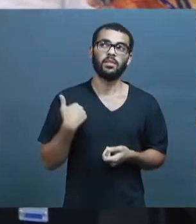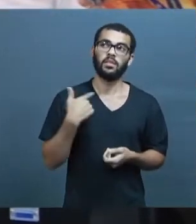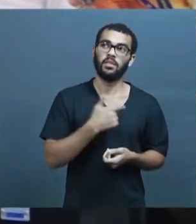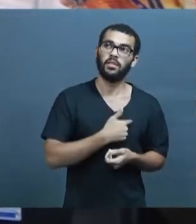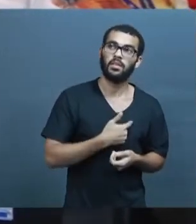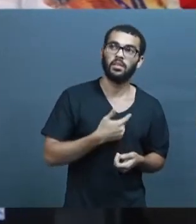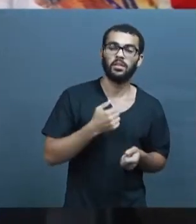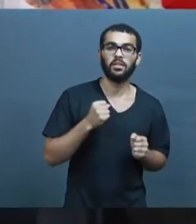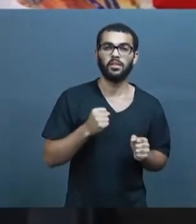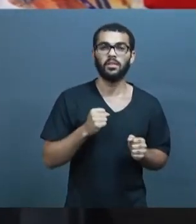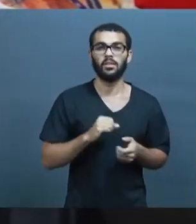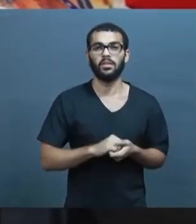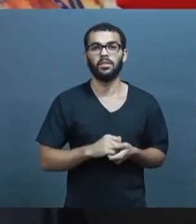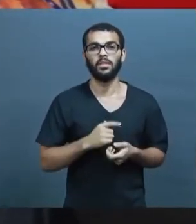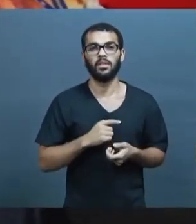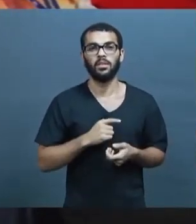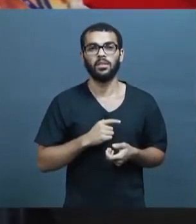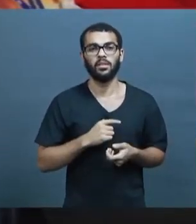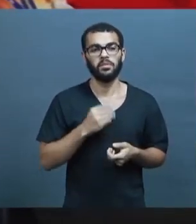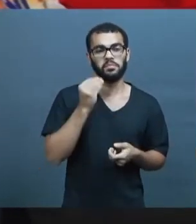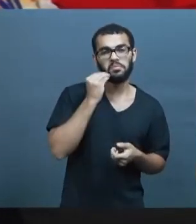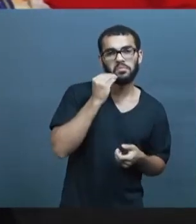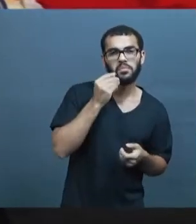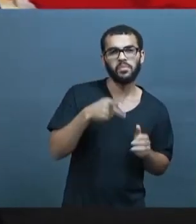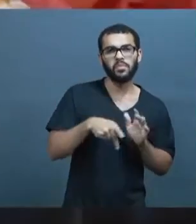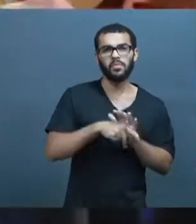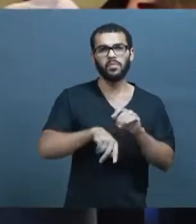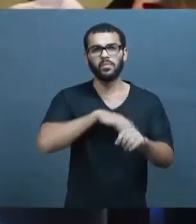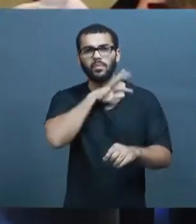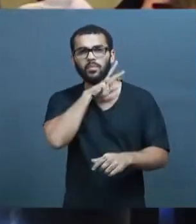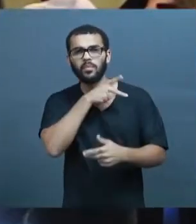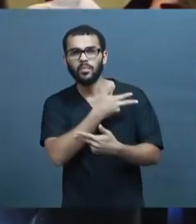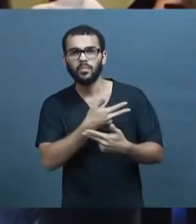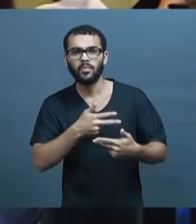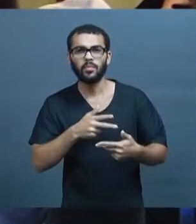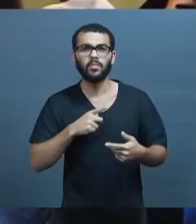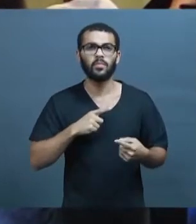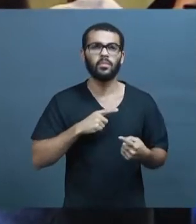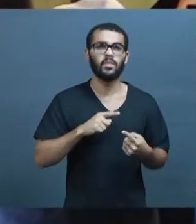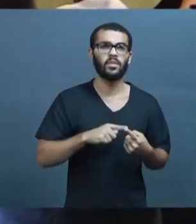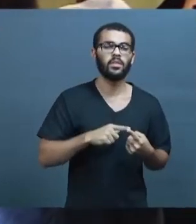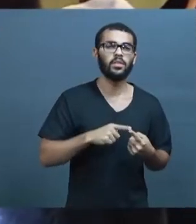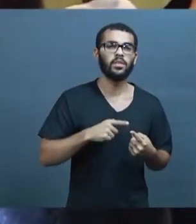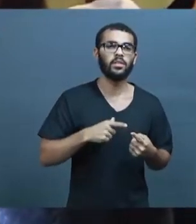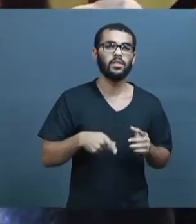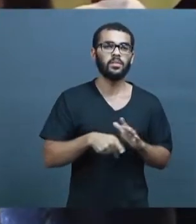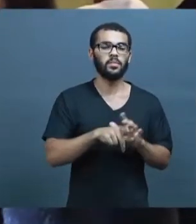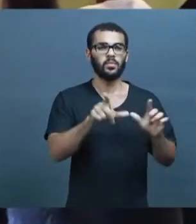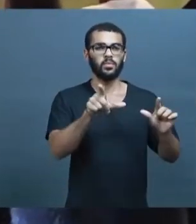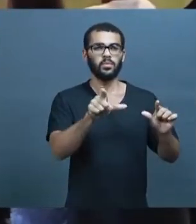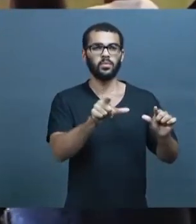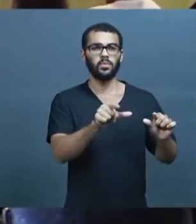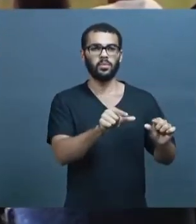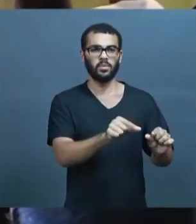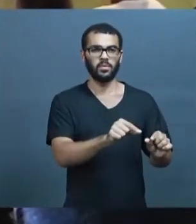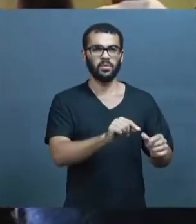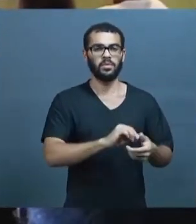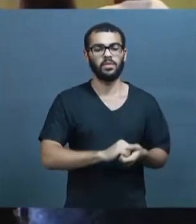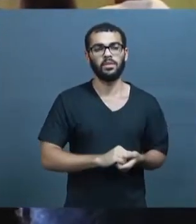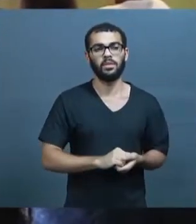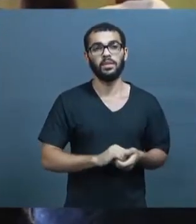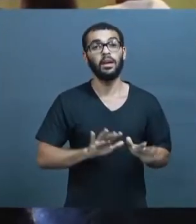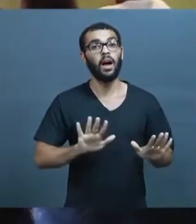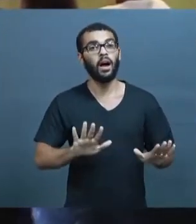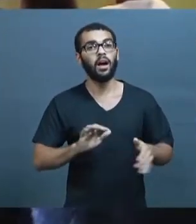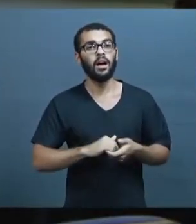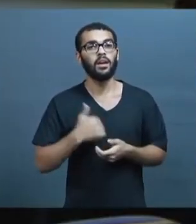dois outros R's, né, da experimentação animal que nós levamos em consideração, que é o refinamento e a redução. Então, enquanto a gente usa animal, a